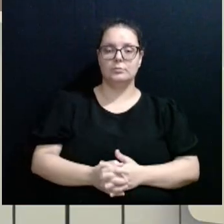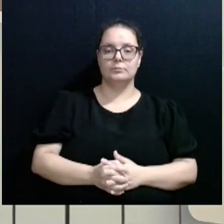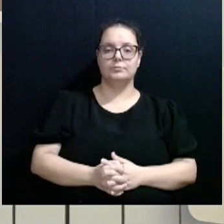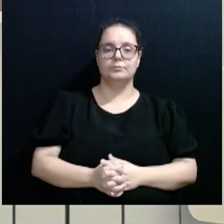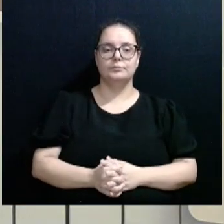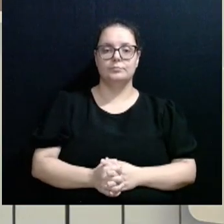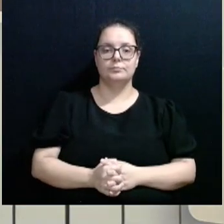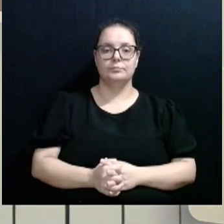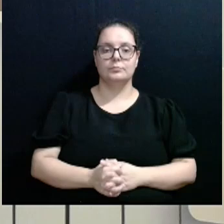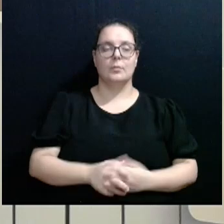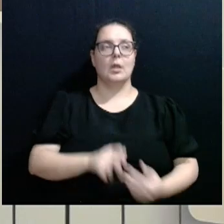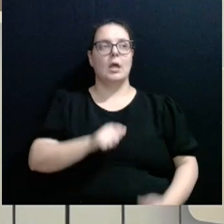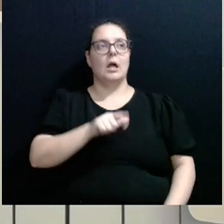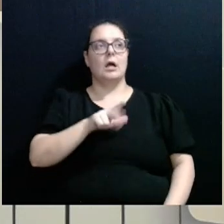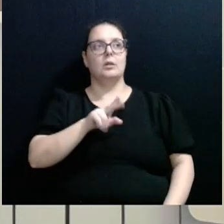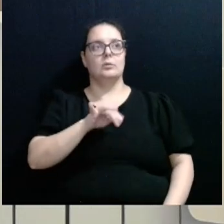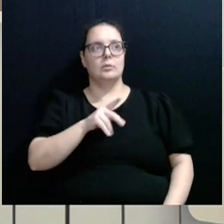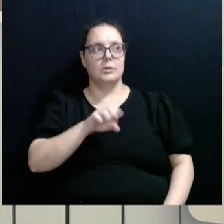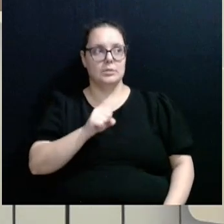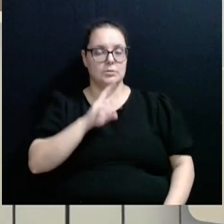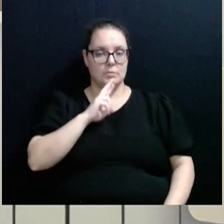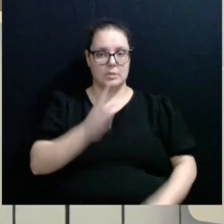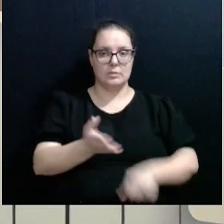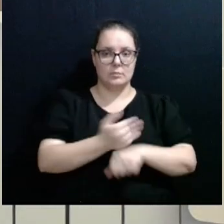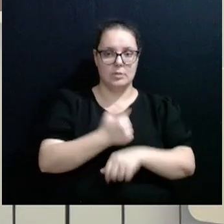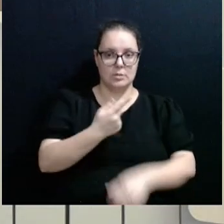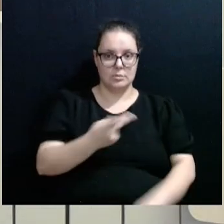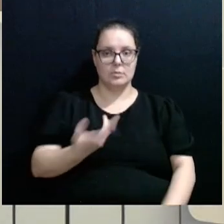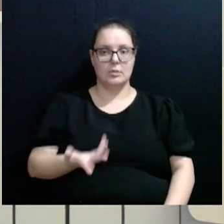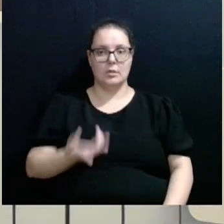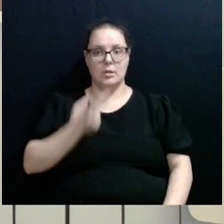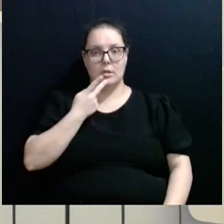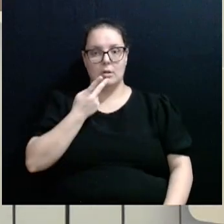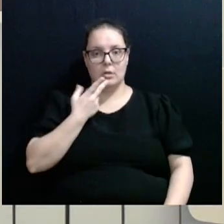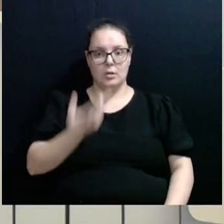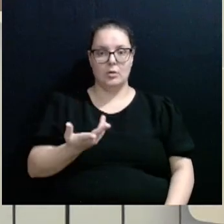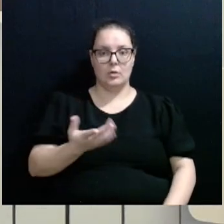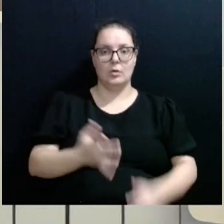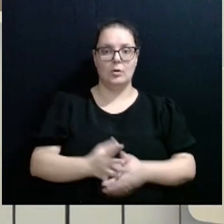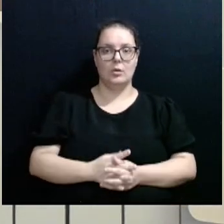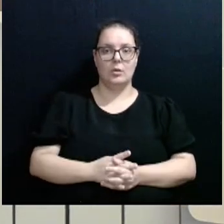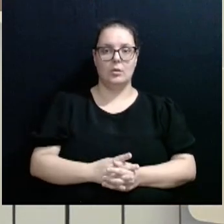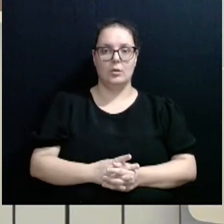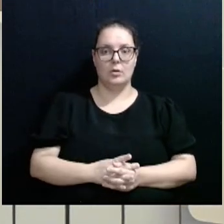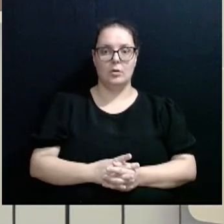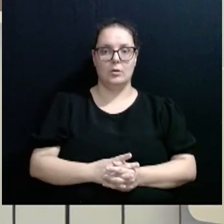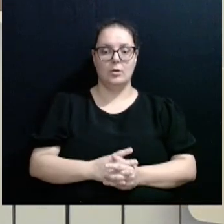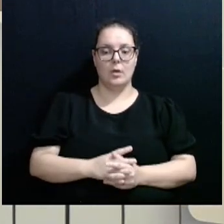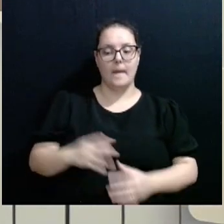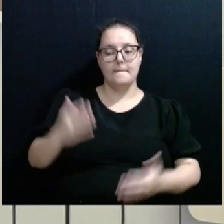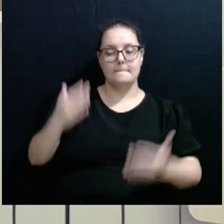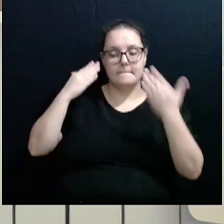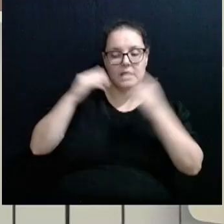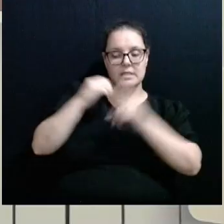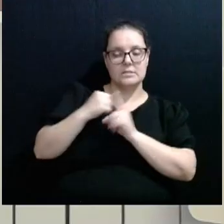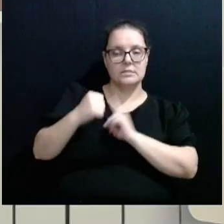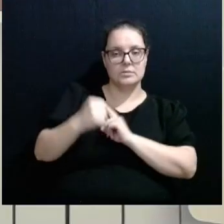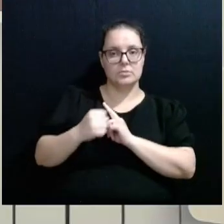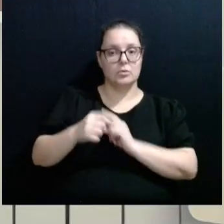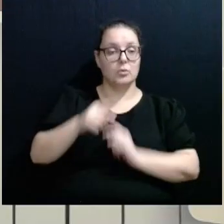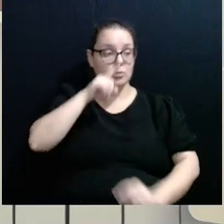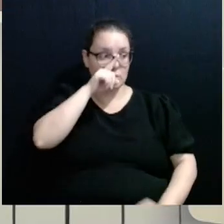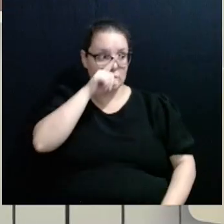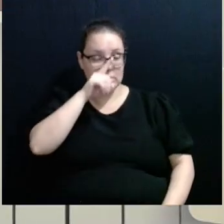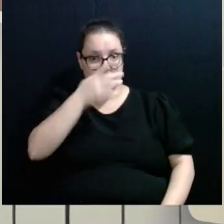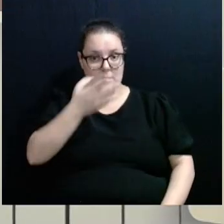Aloysio, numa resposta anterior sua, né, você falou sobre essa coisa psicossocial, né, os riscos. Essa